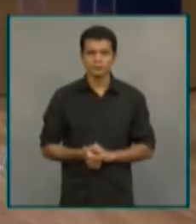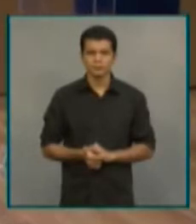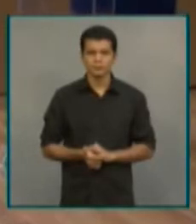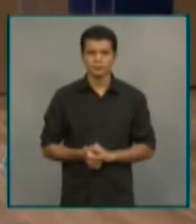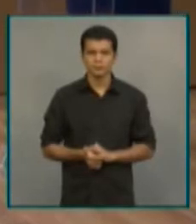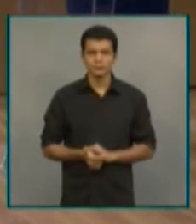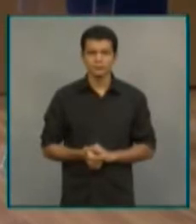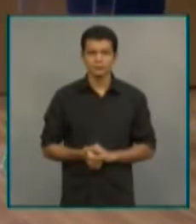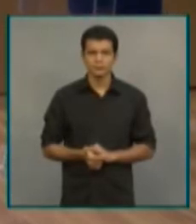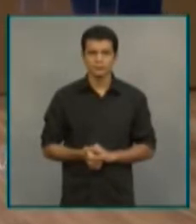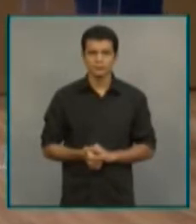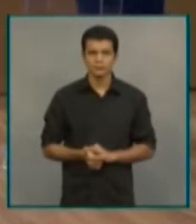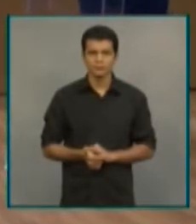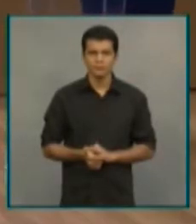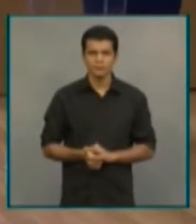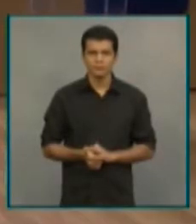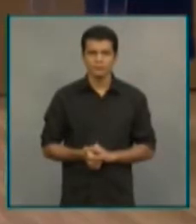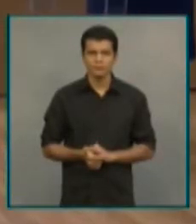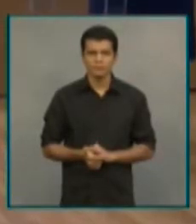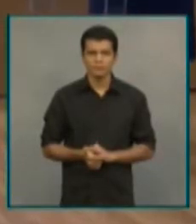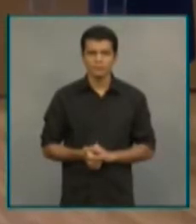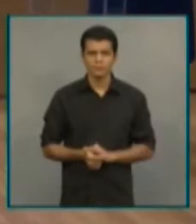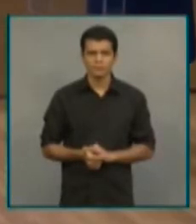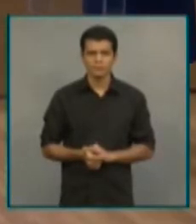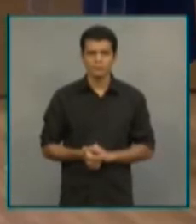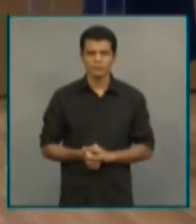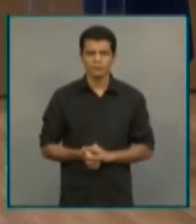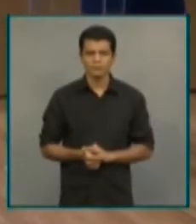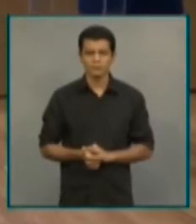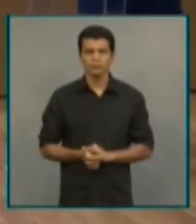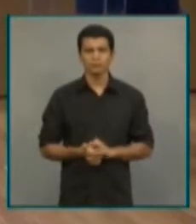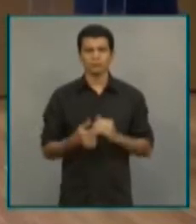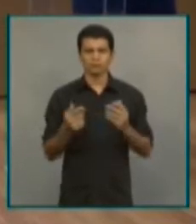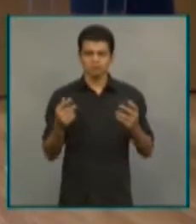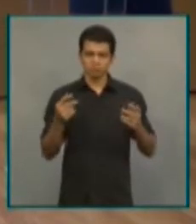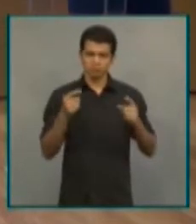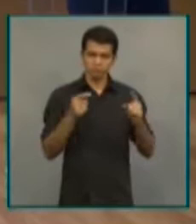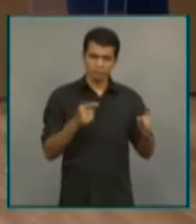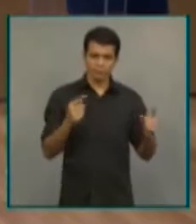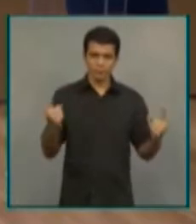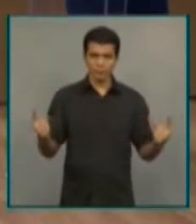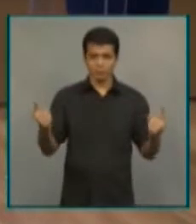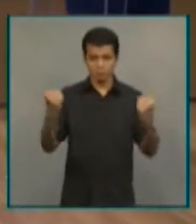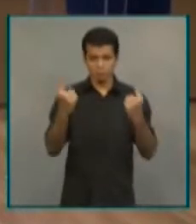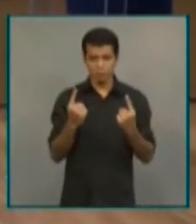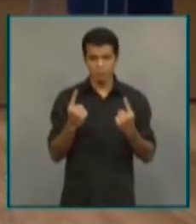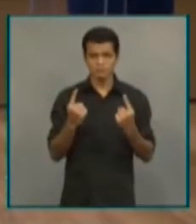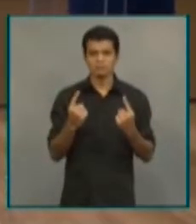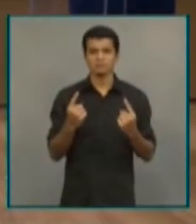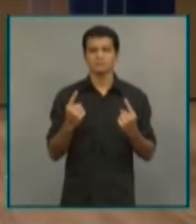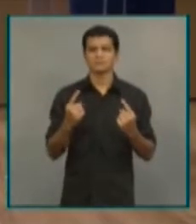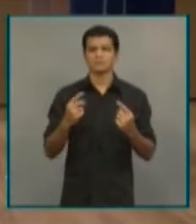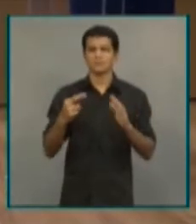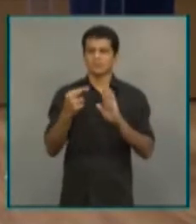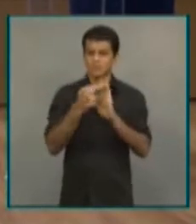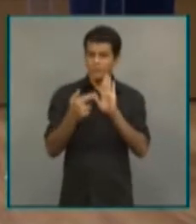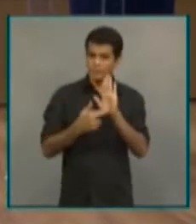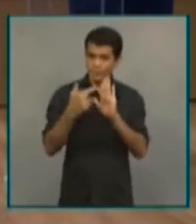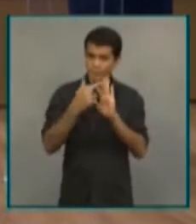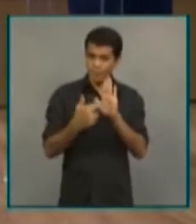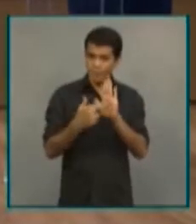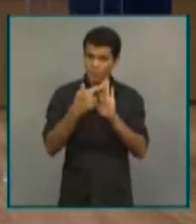Roberta? Escolhida a candidata Roberta Vasques, que, só relembrando, pelas regras do debate, ela